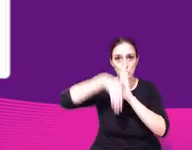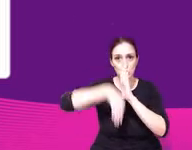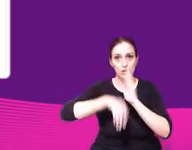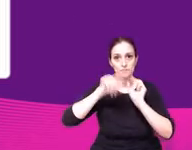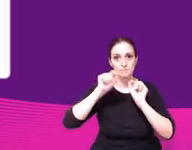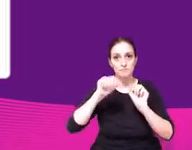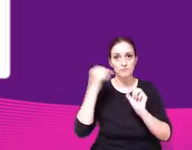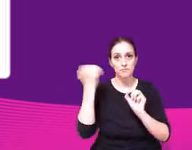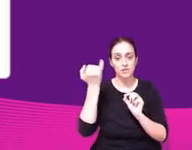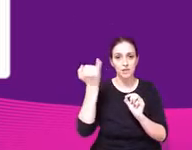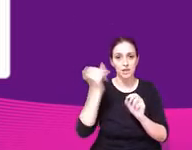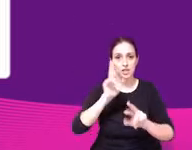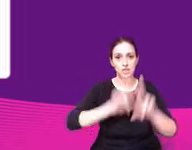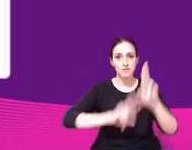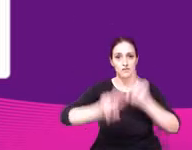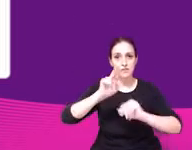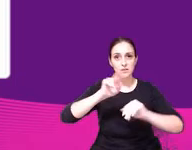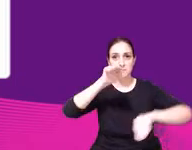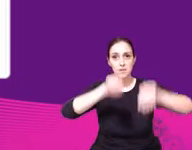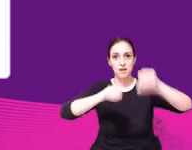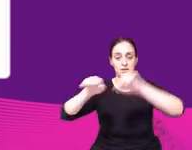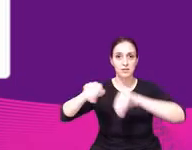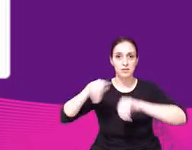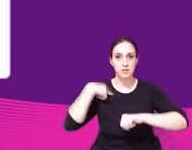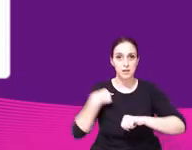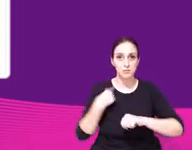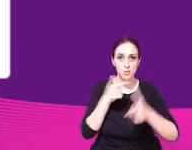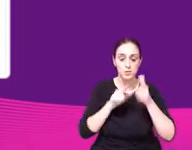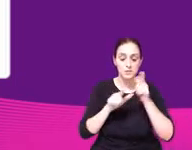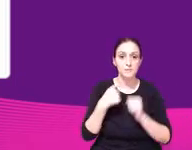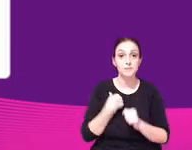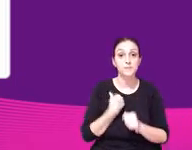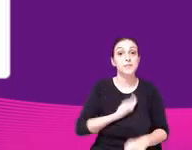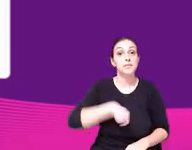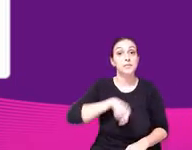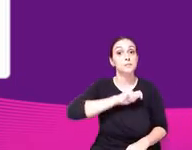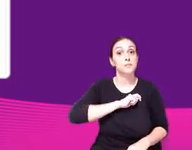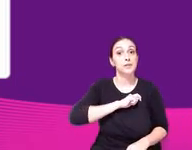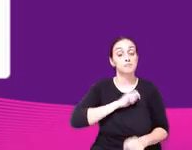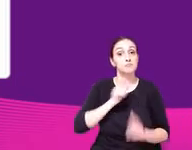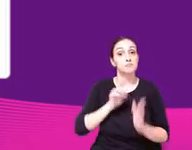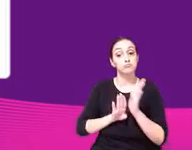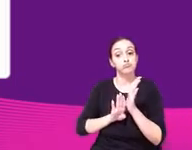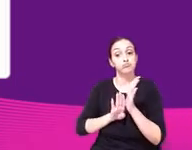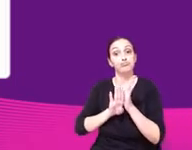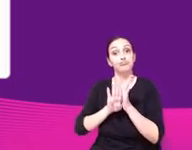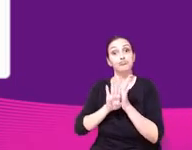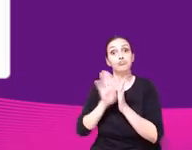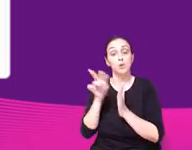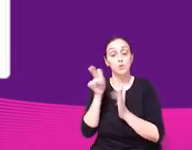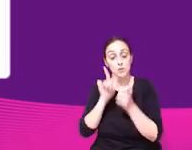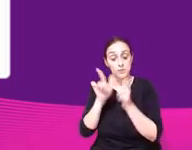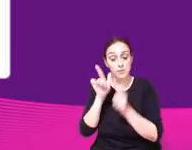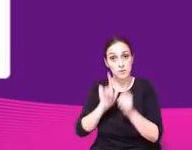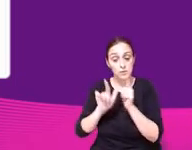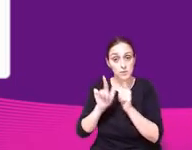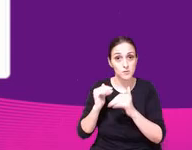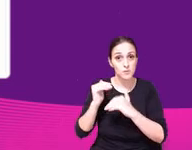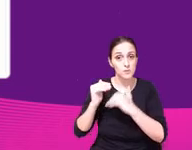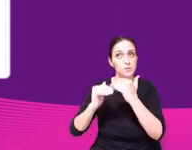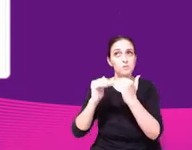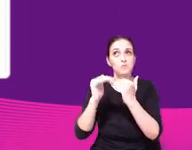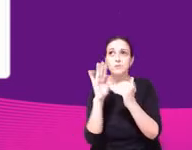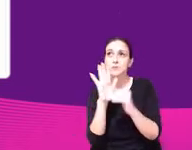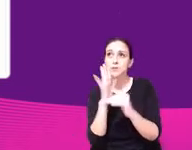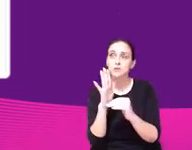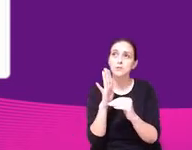com diferentes padrões de recuperação. Enquanto na Espanha houve uma recuperação significativa, que alcançou mais ou menos, ali um